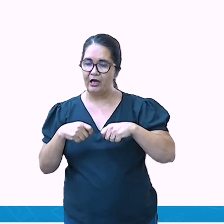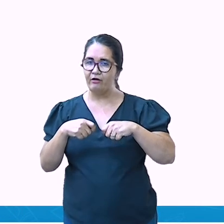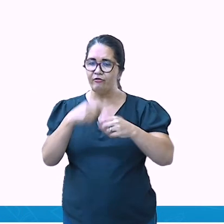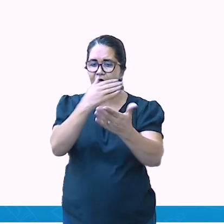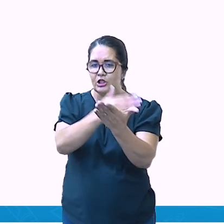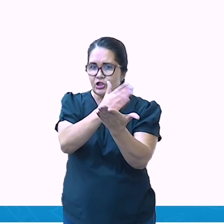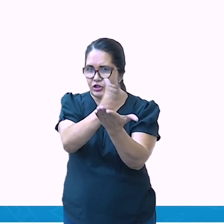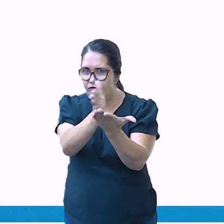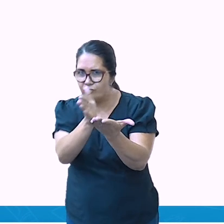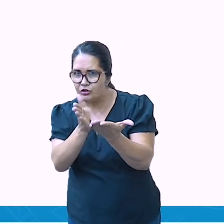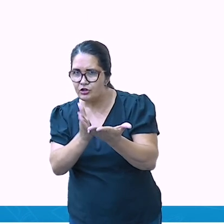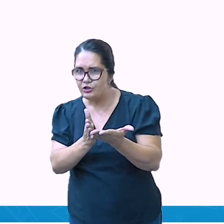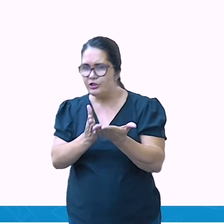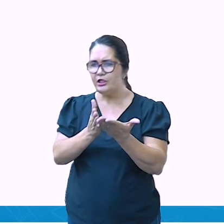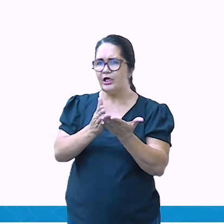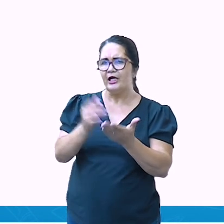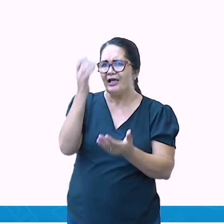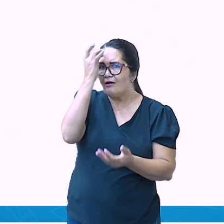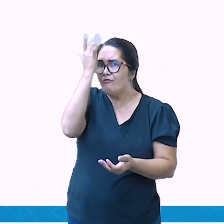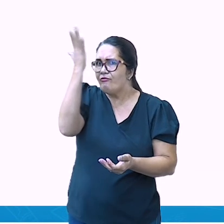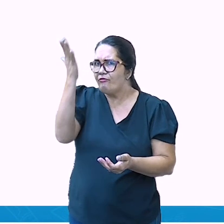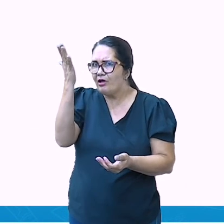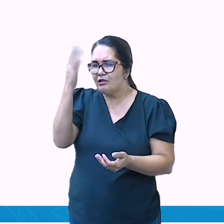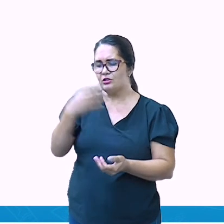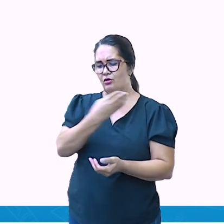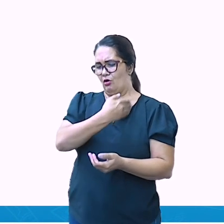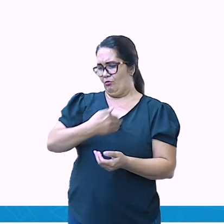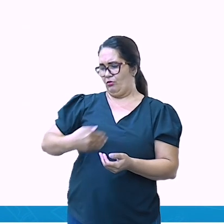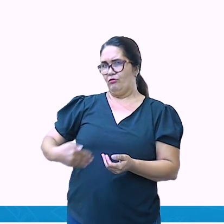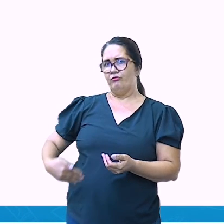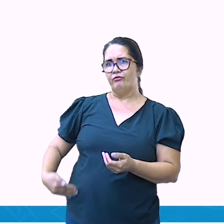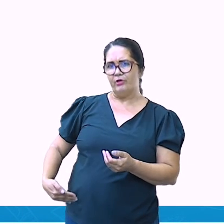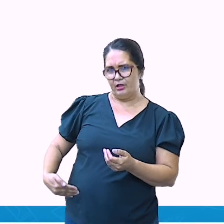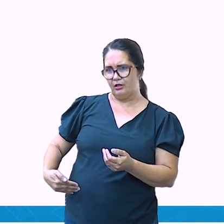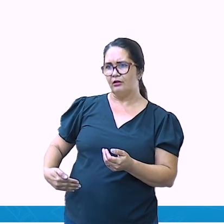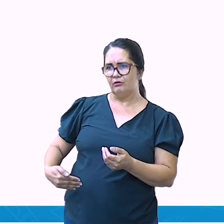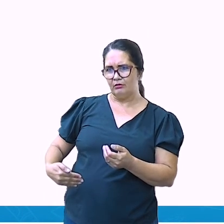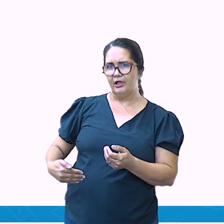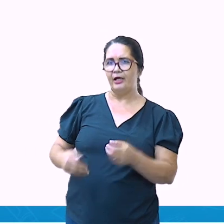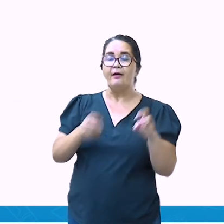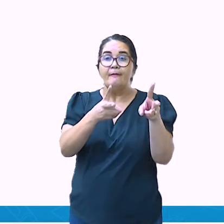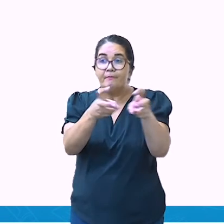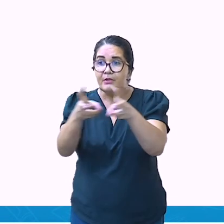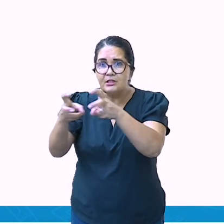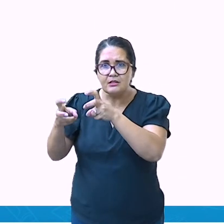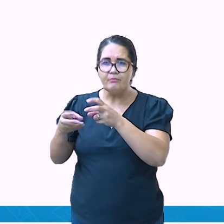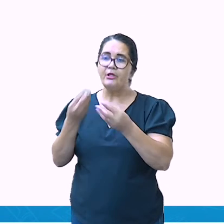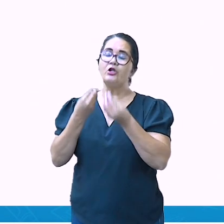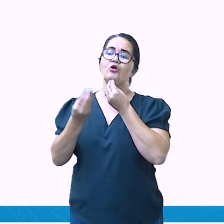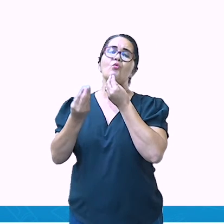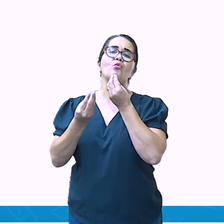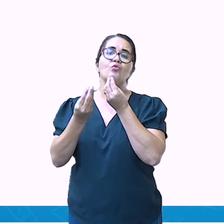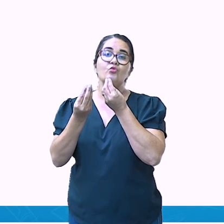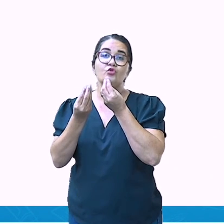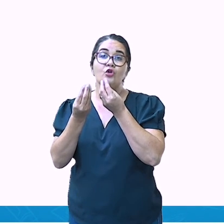para governar mais fácil. Então, vamos escrever aí o motivo.